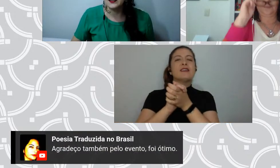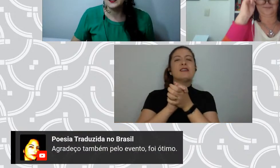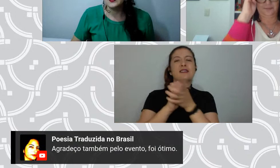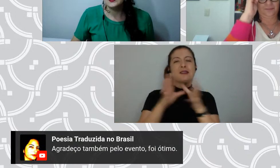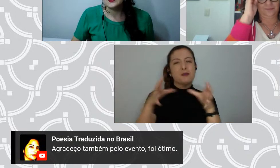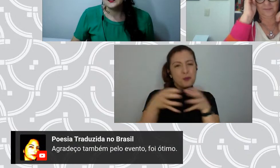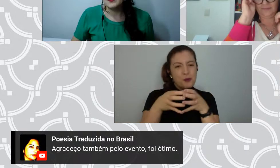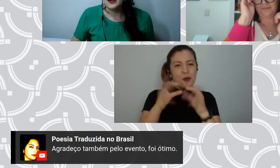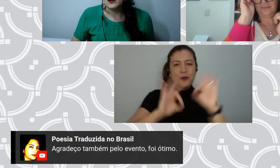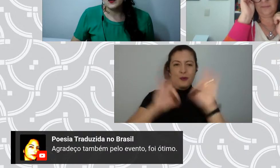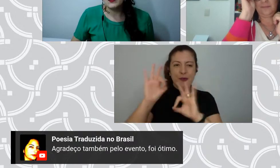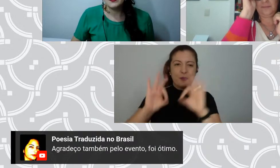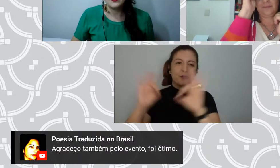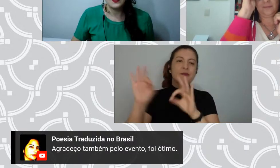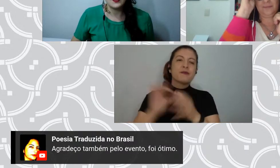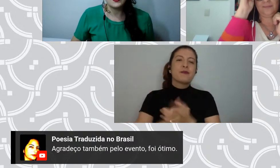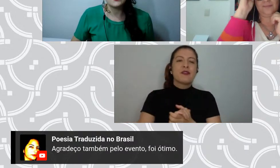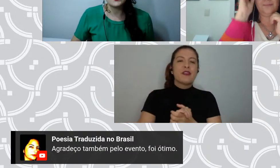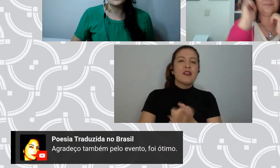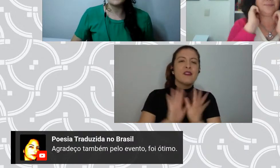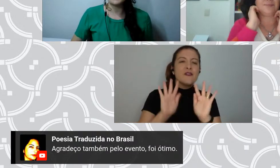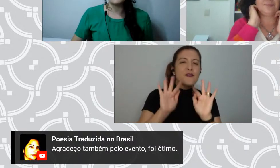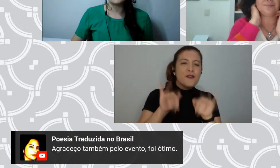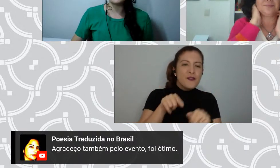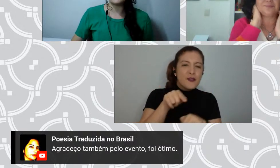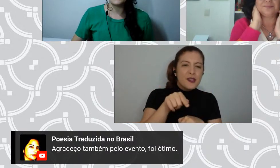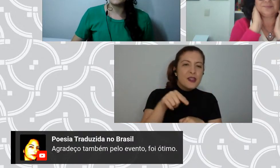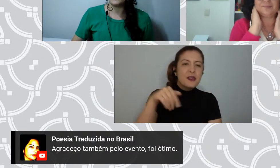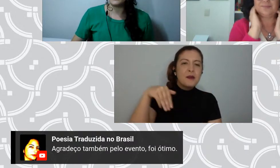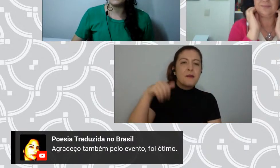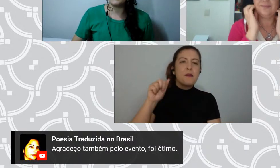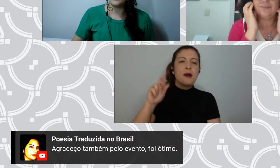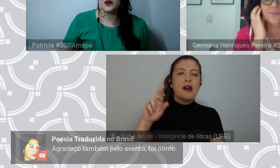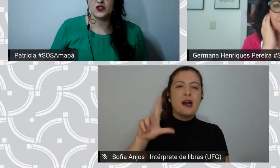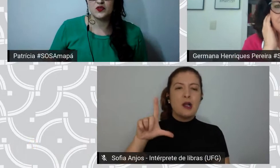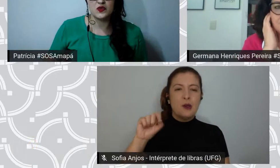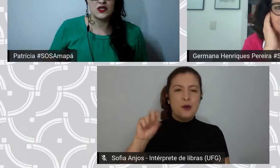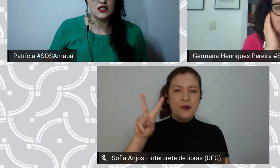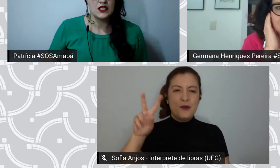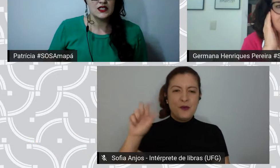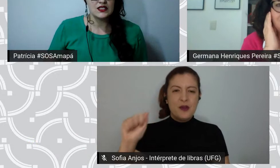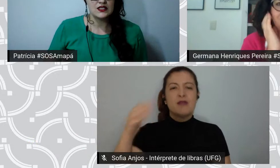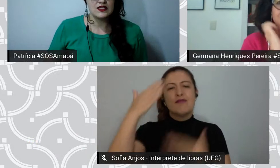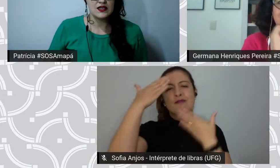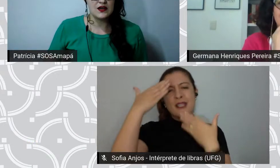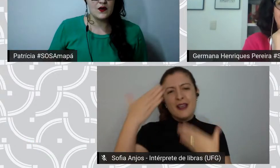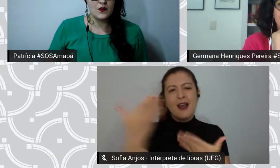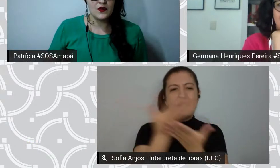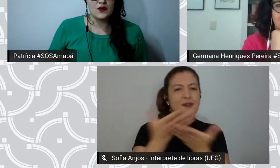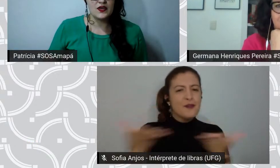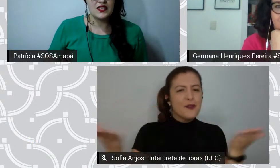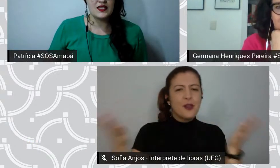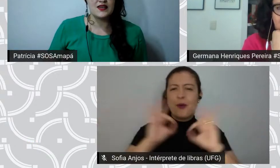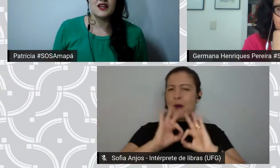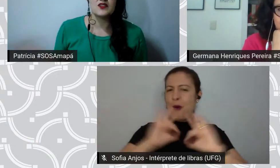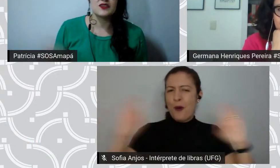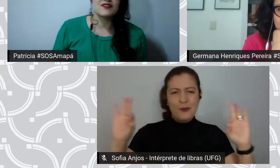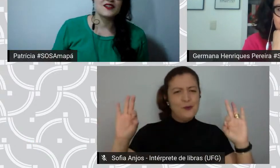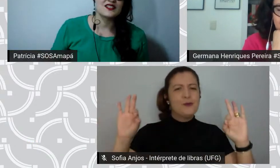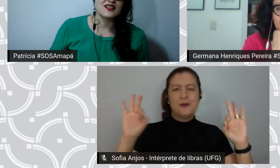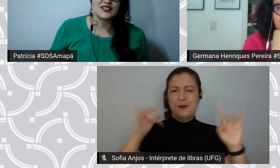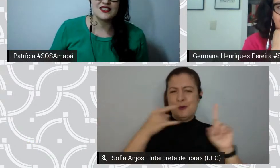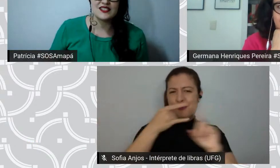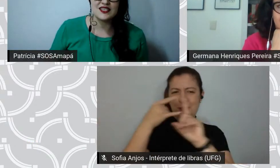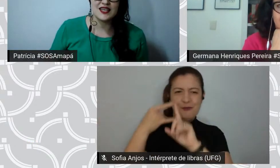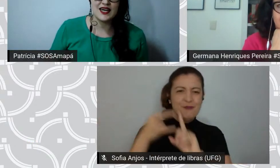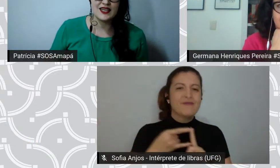a Marlova. Agradeço também pelo esse evento, que foi ótimo. Então, eu queria mais uma